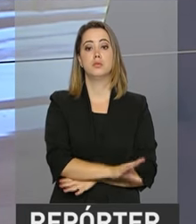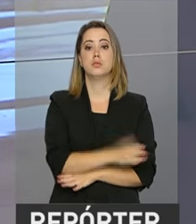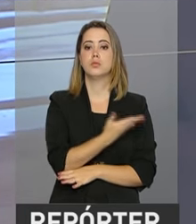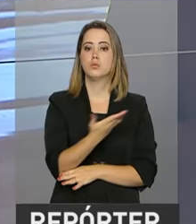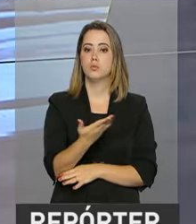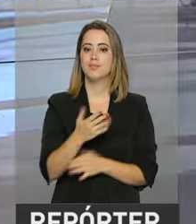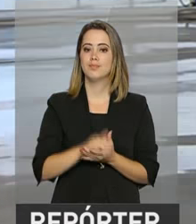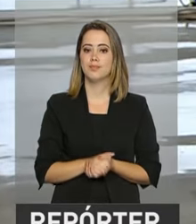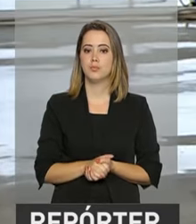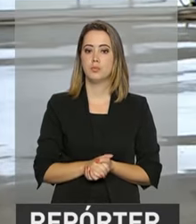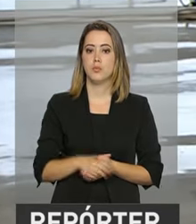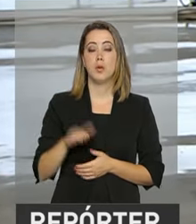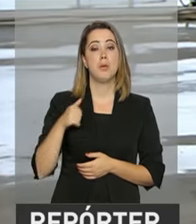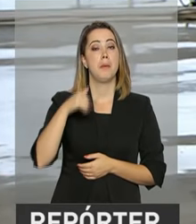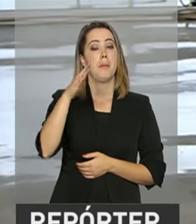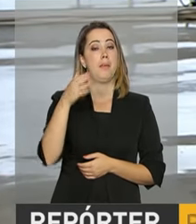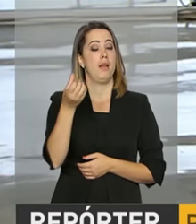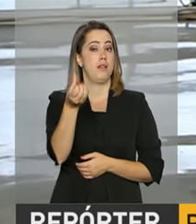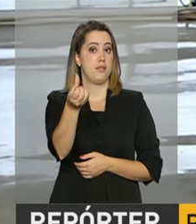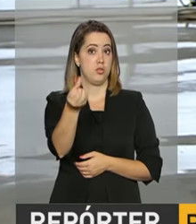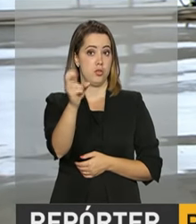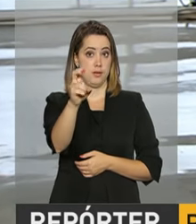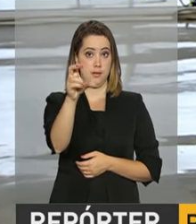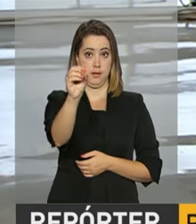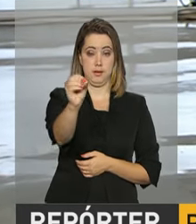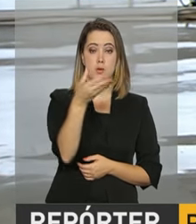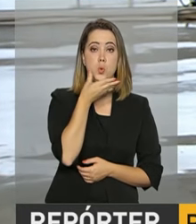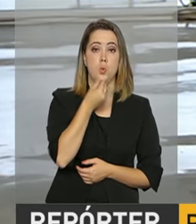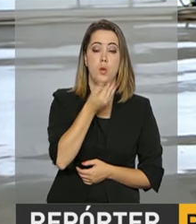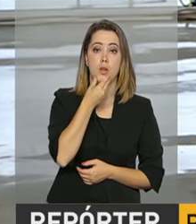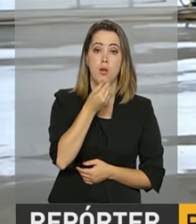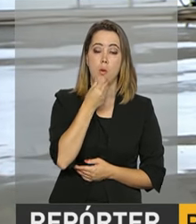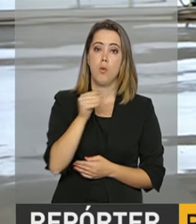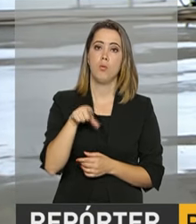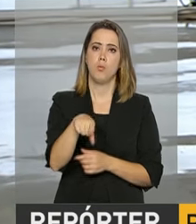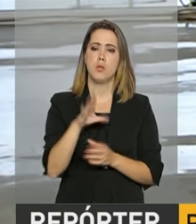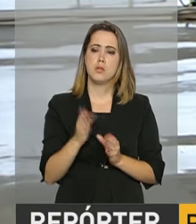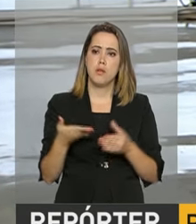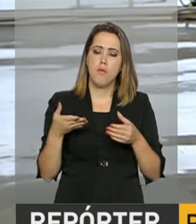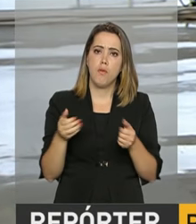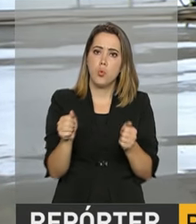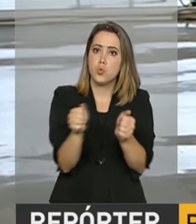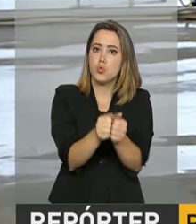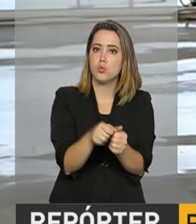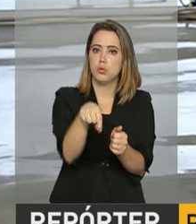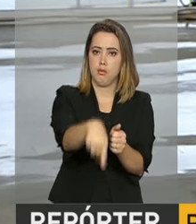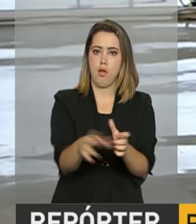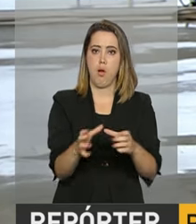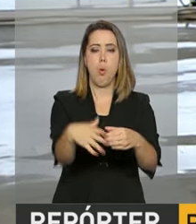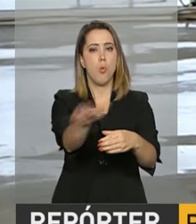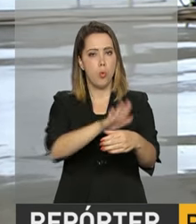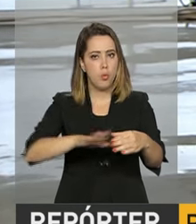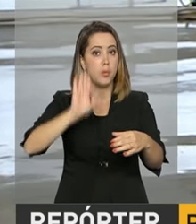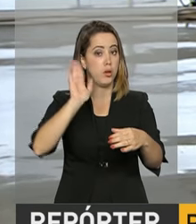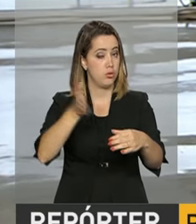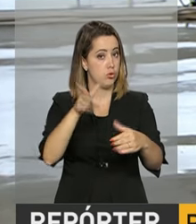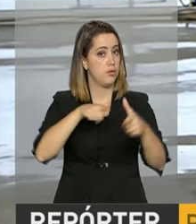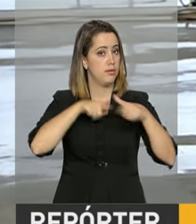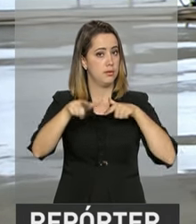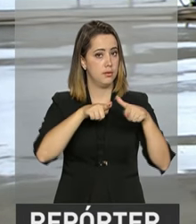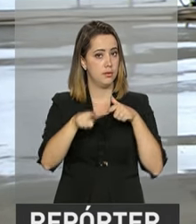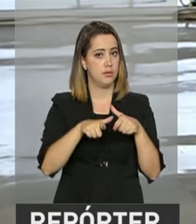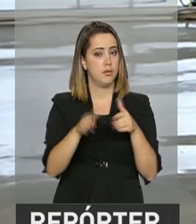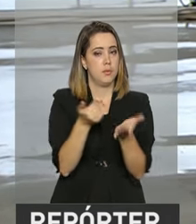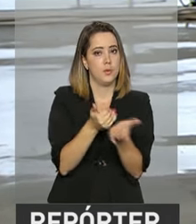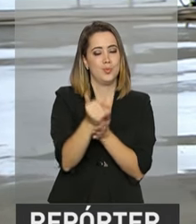Roberto, boa tarde. São mais 650 homens que vão se incorporar ao efetivo que já está no Espírito Santo desde